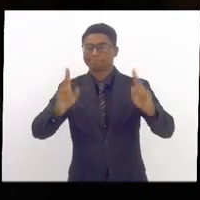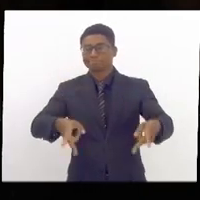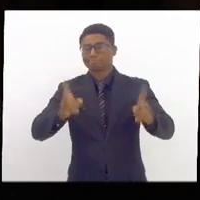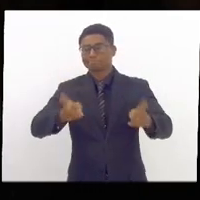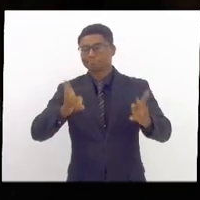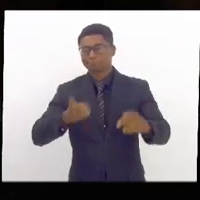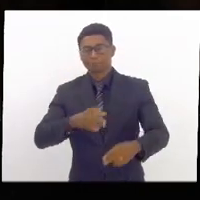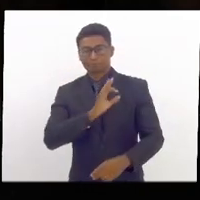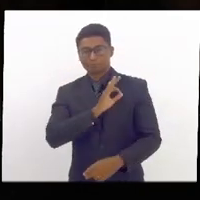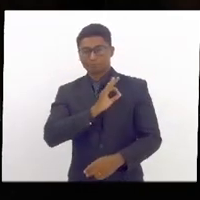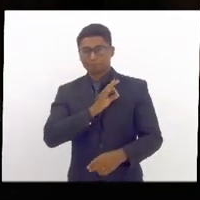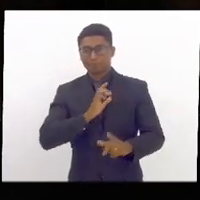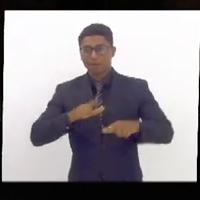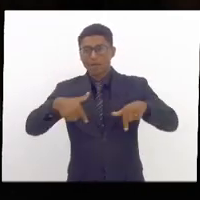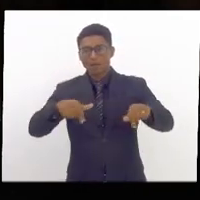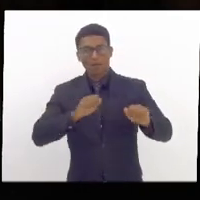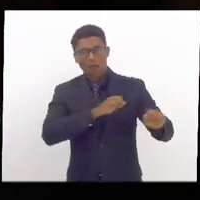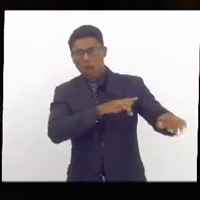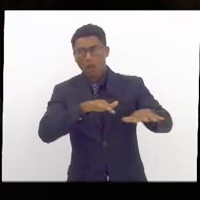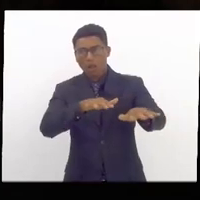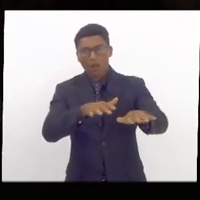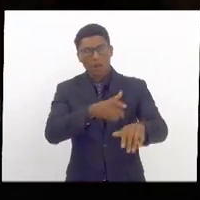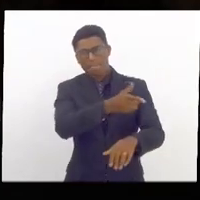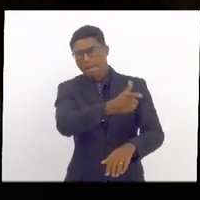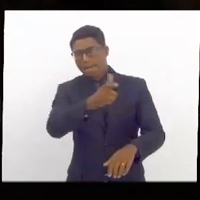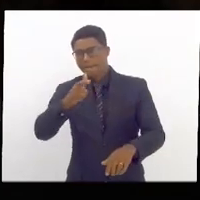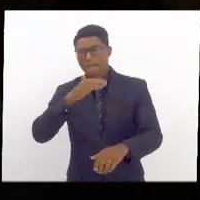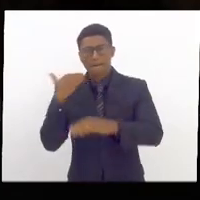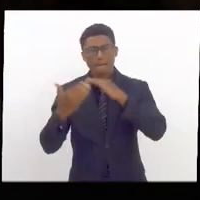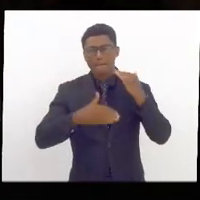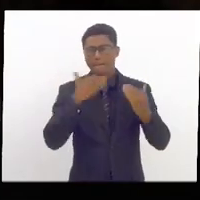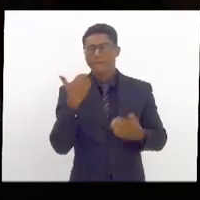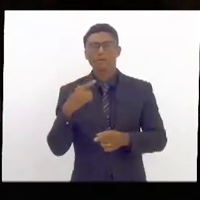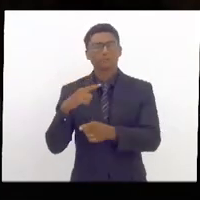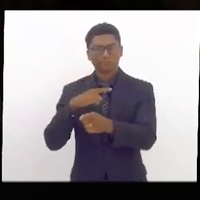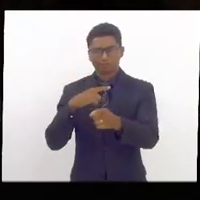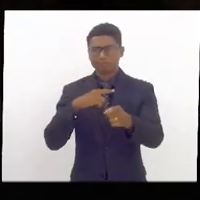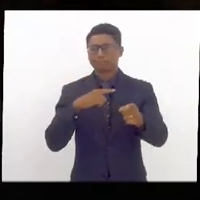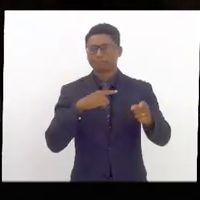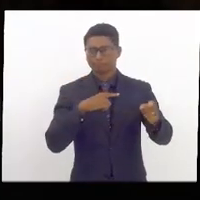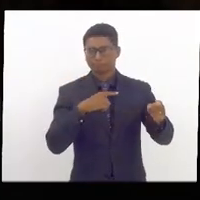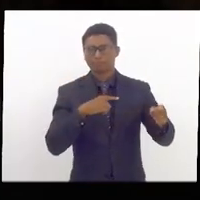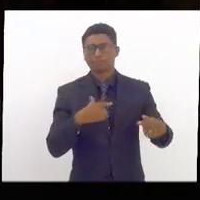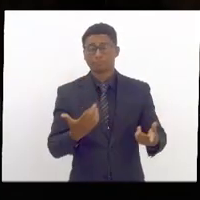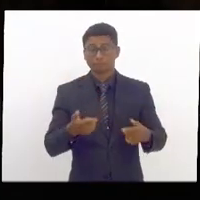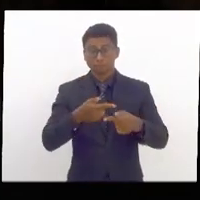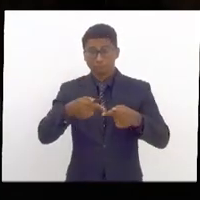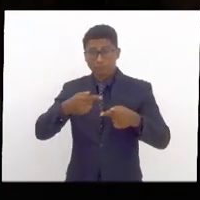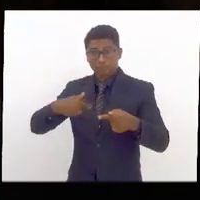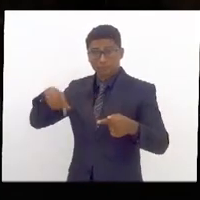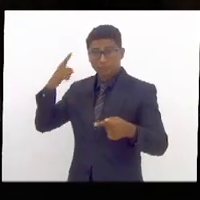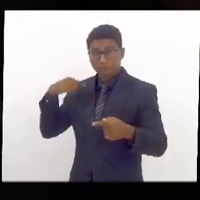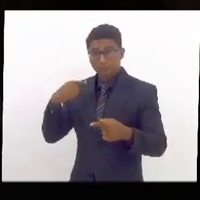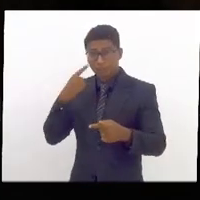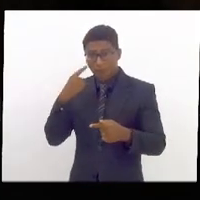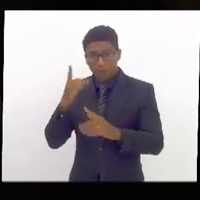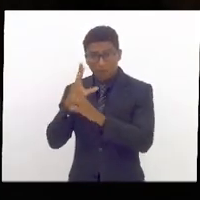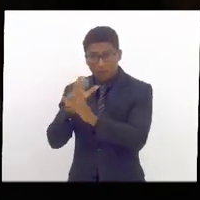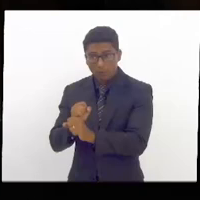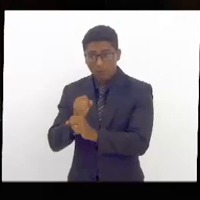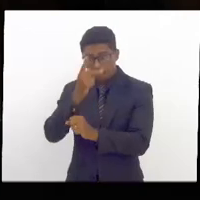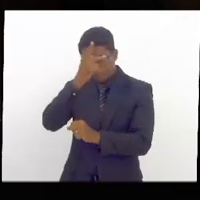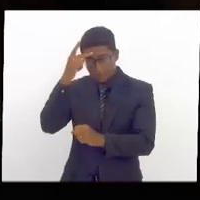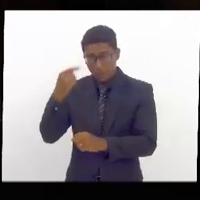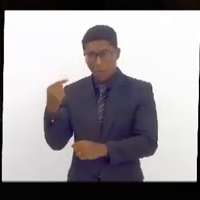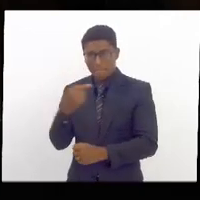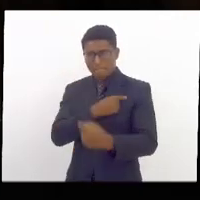nessas ações policiais. E é claro, quando a gente vê esse levantamento só da última semana, com 40 baleados e